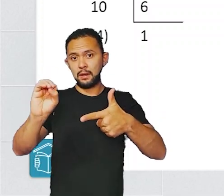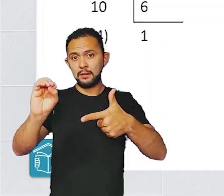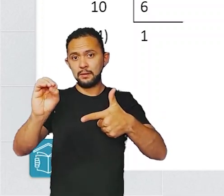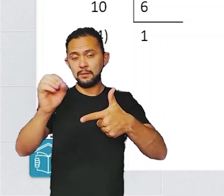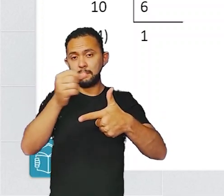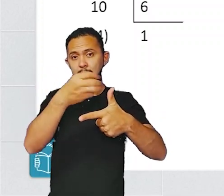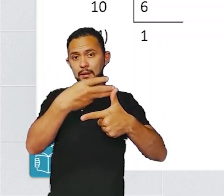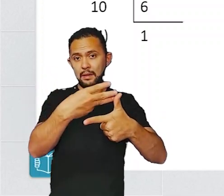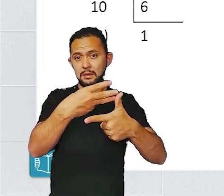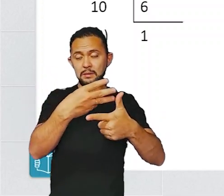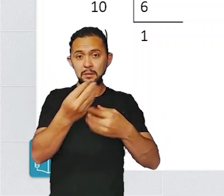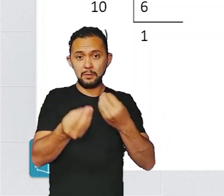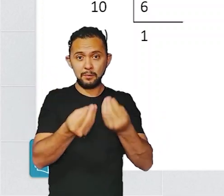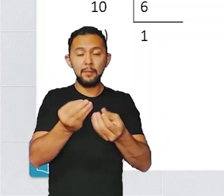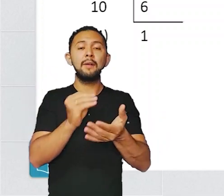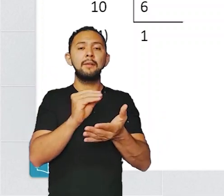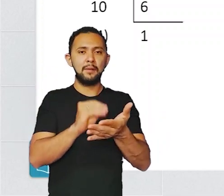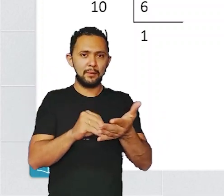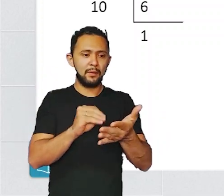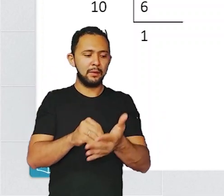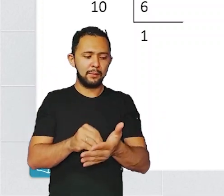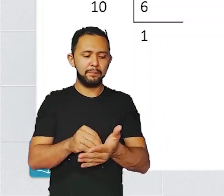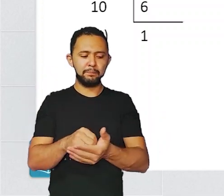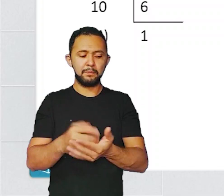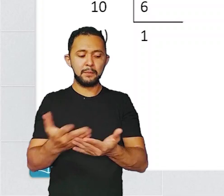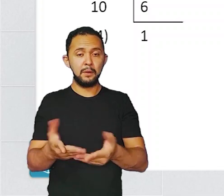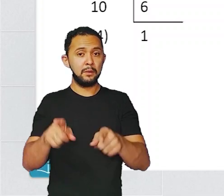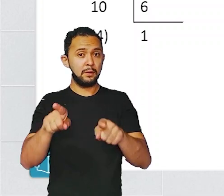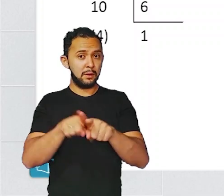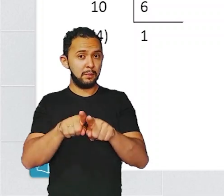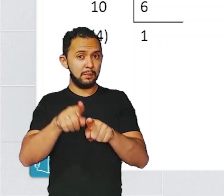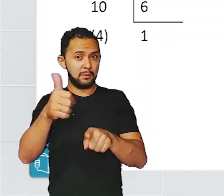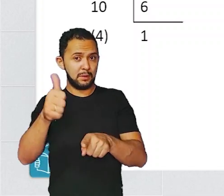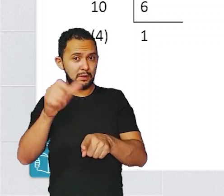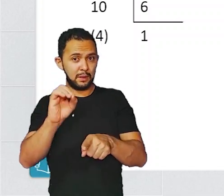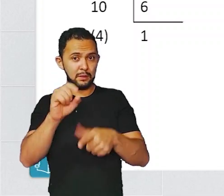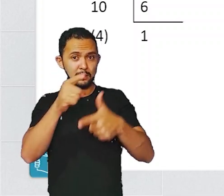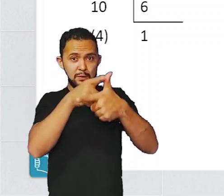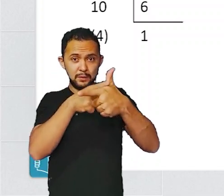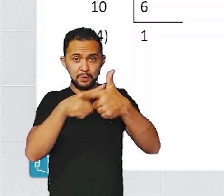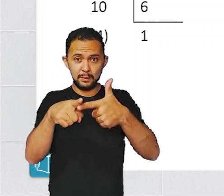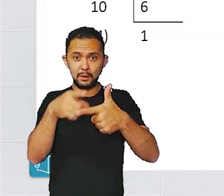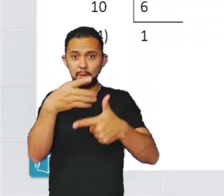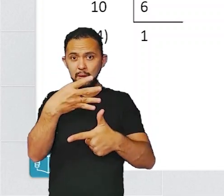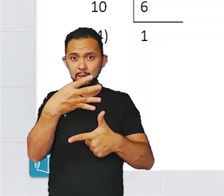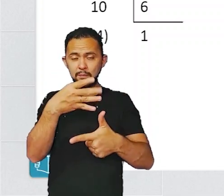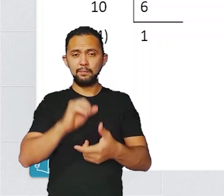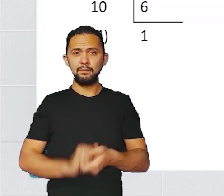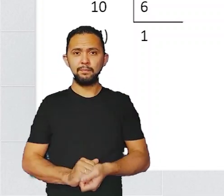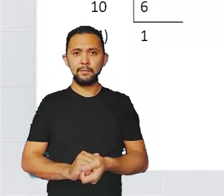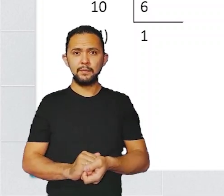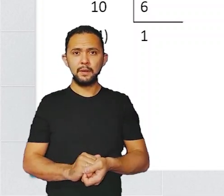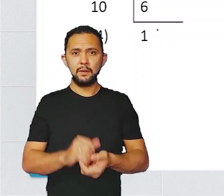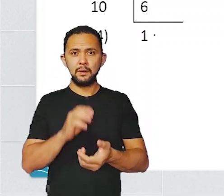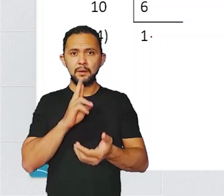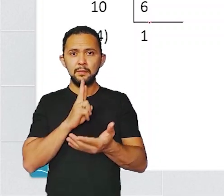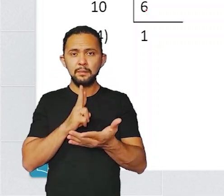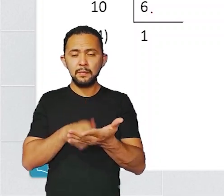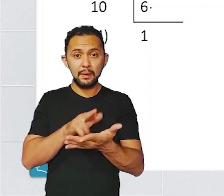vou passar esse número. 10 dividido para 4 tem um resto. 10 dividido para 5 não sobra